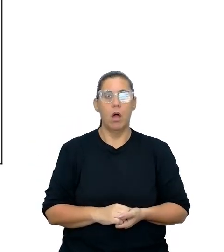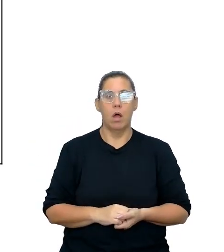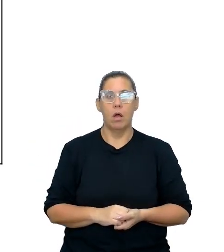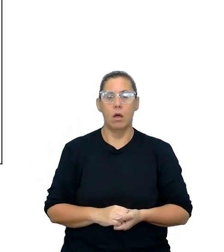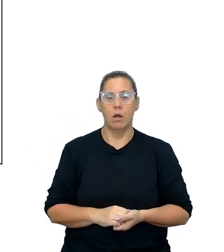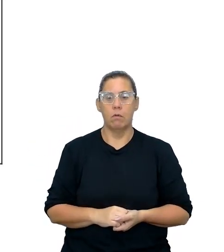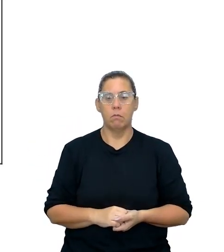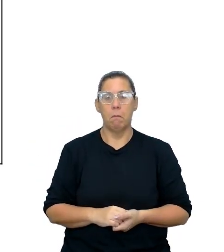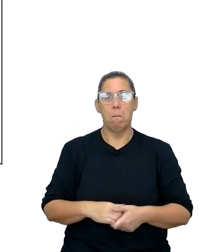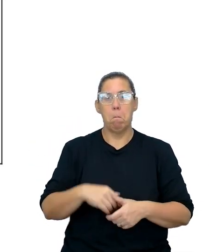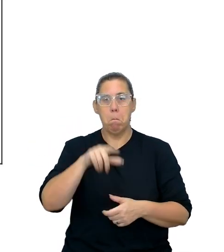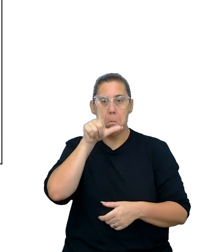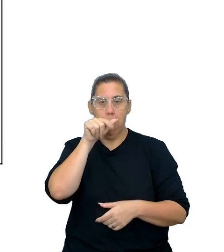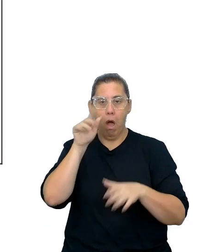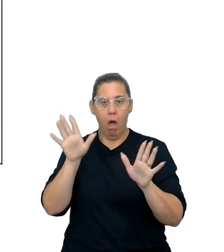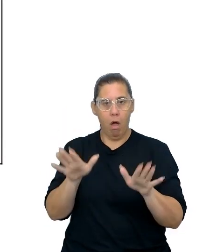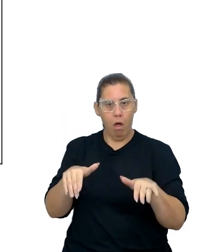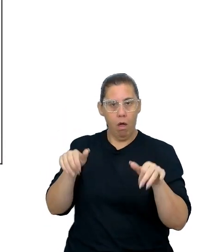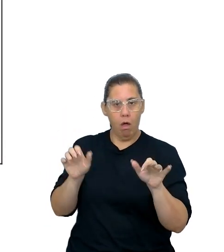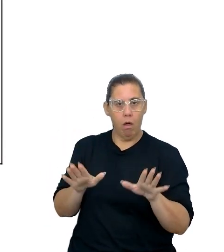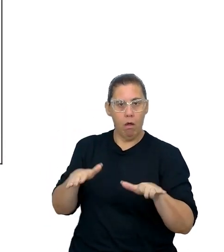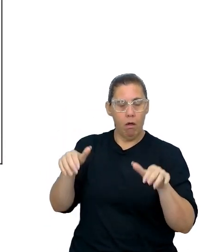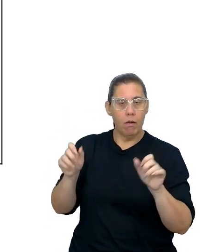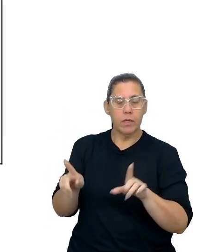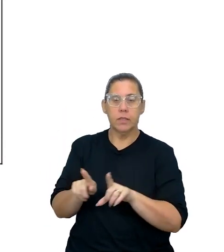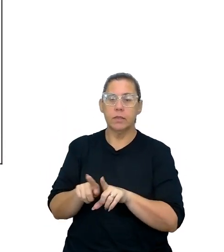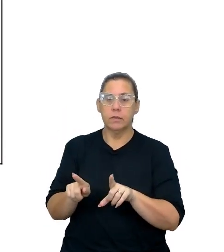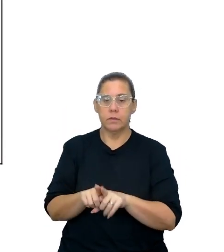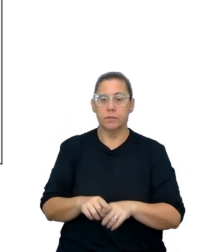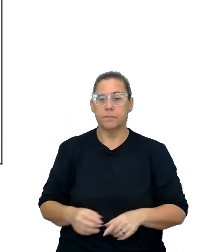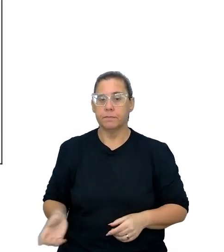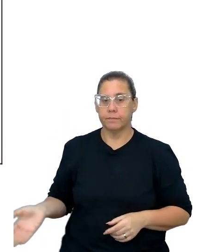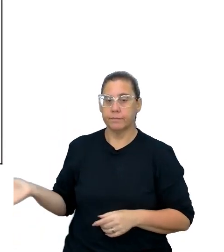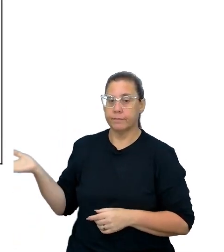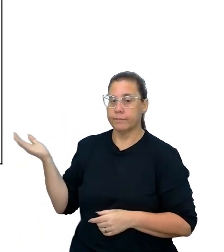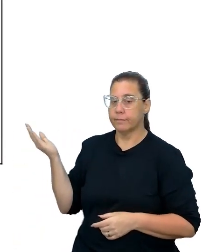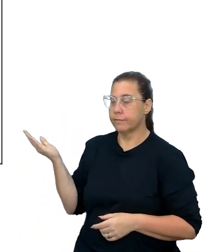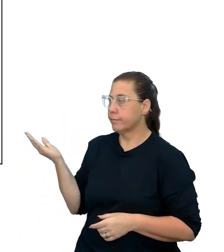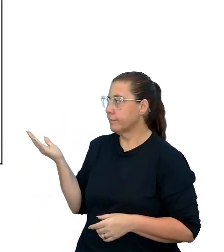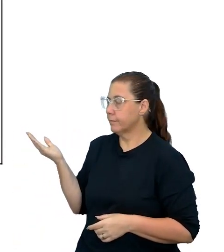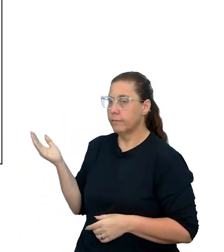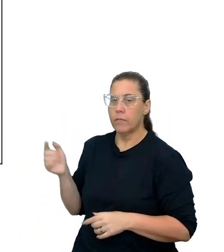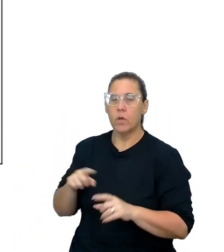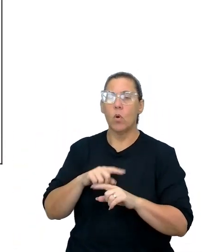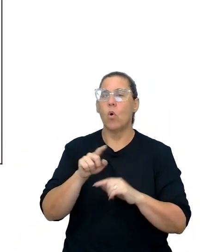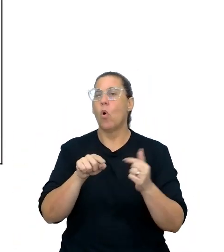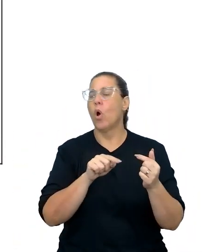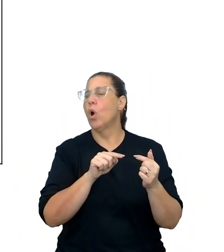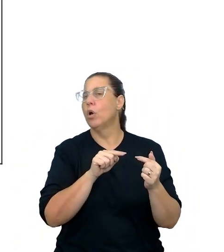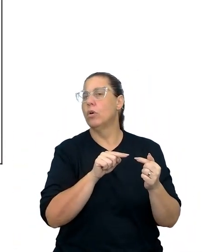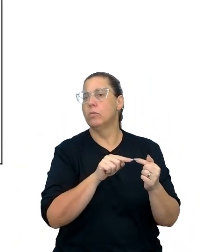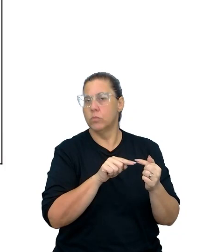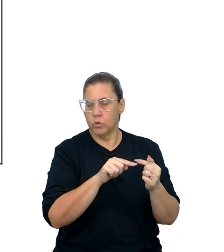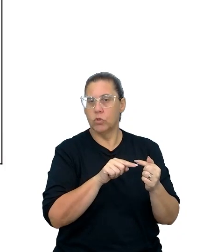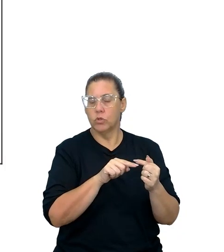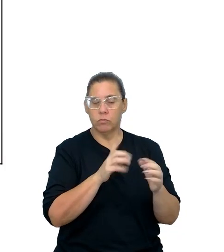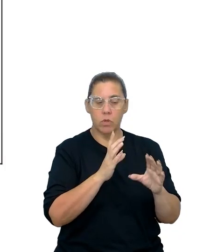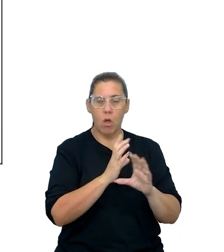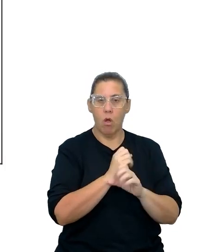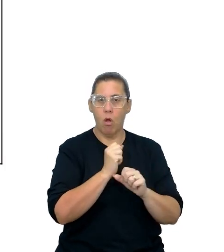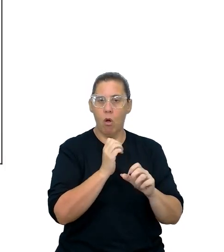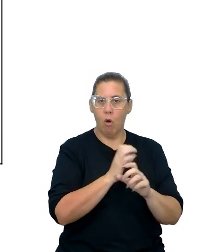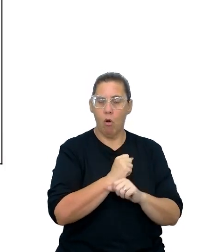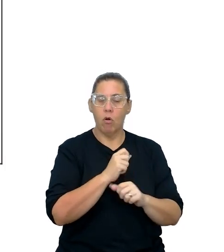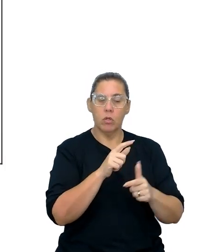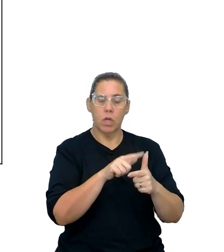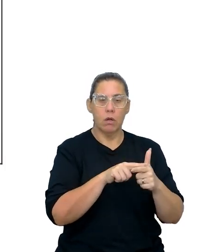de pássaros, que também é a habilidade F01 e MA08, também com o objetivo aí, né, de resolver